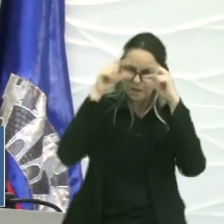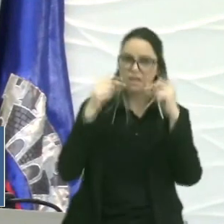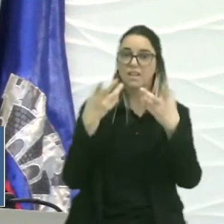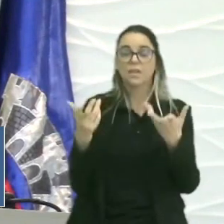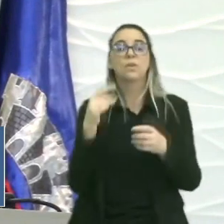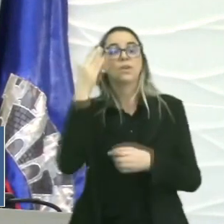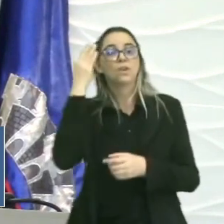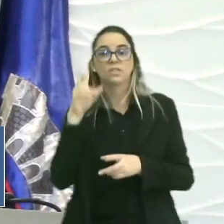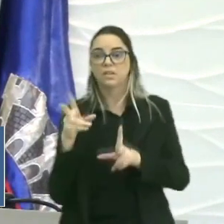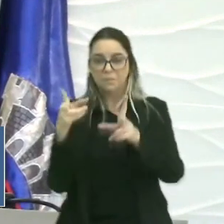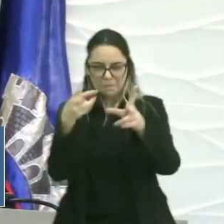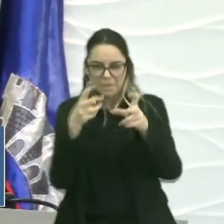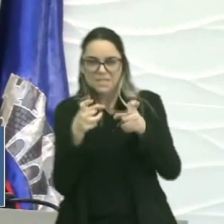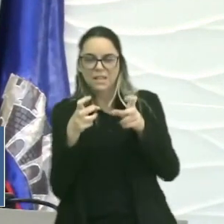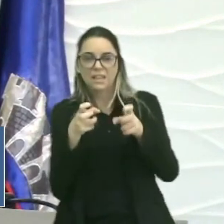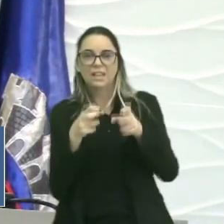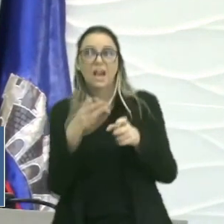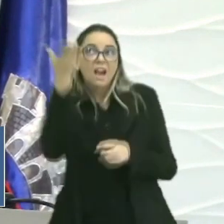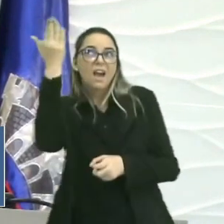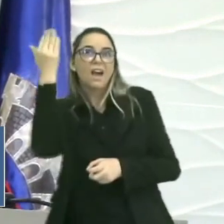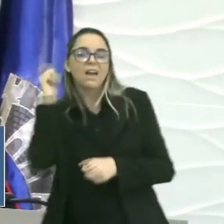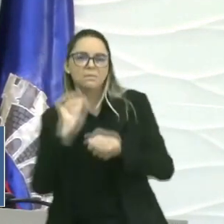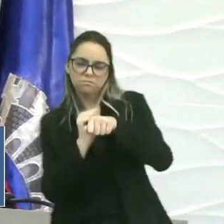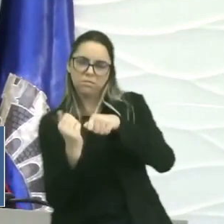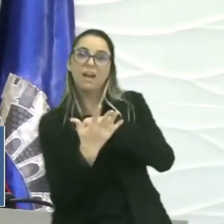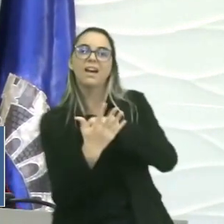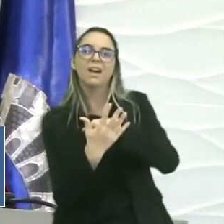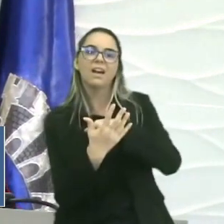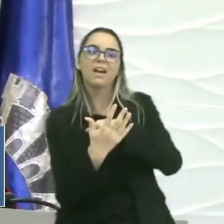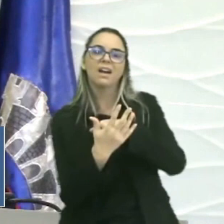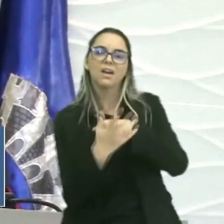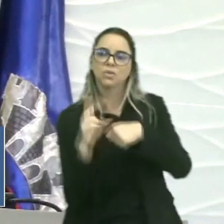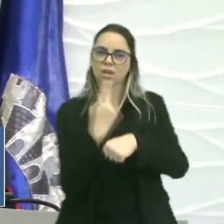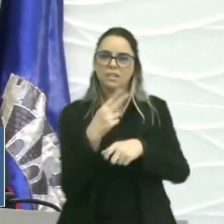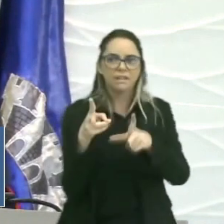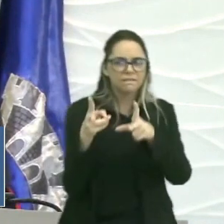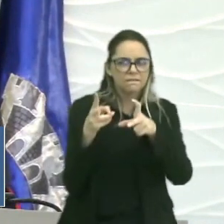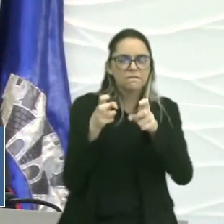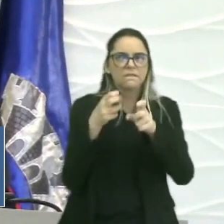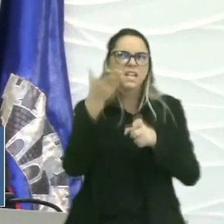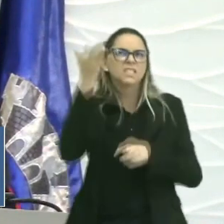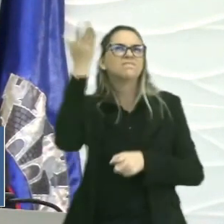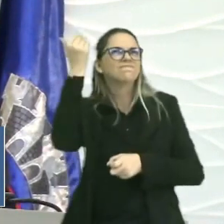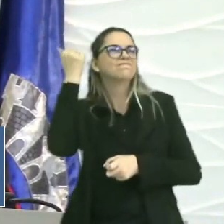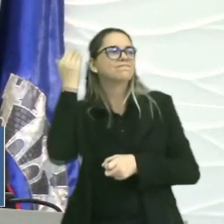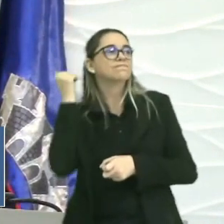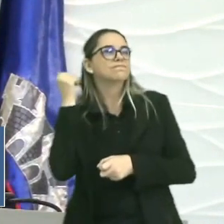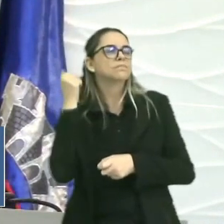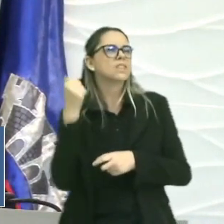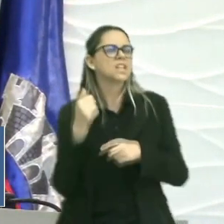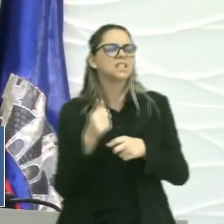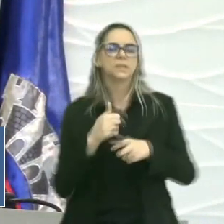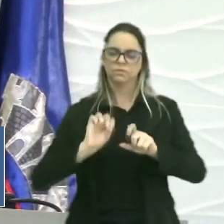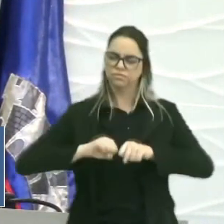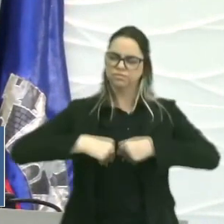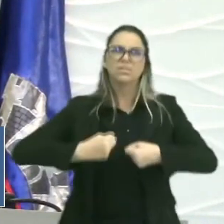no período de pandemia que vivenciamos, podemos notar naquela oportunidade, como também hoje, o